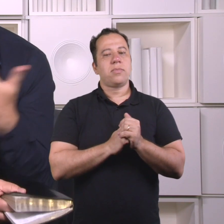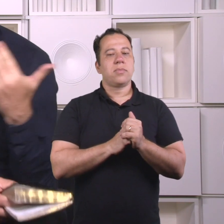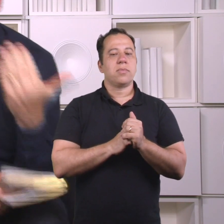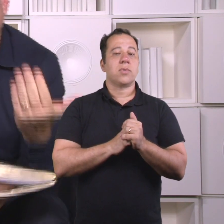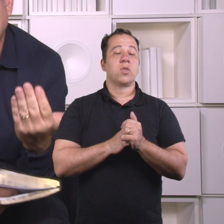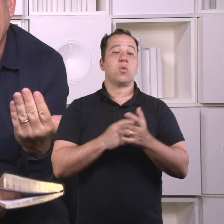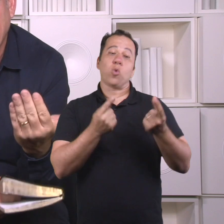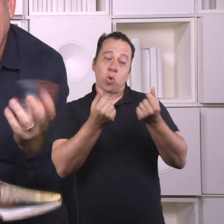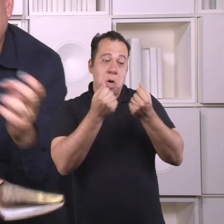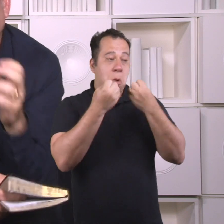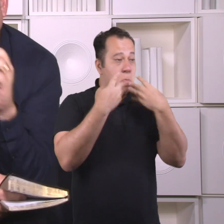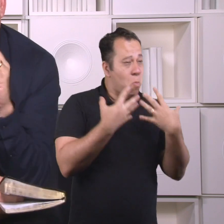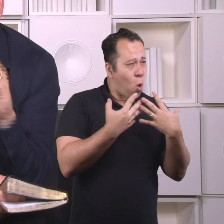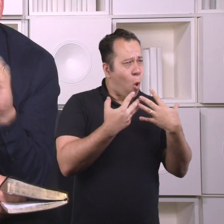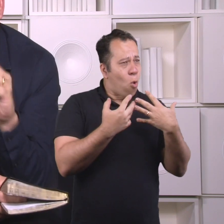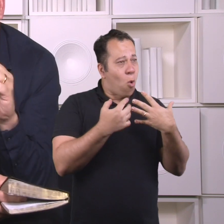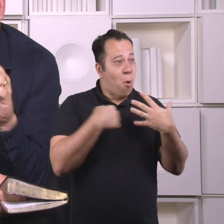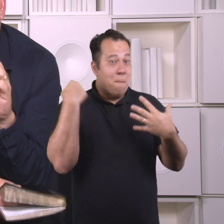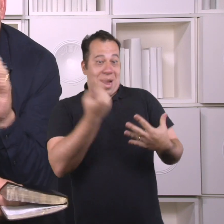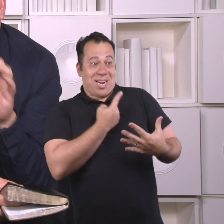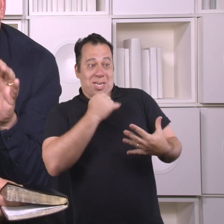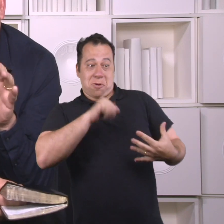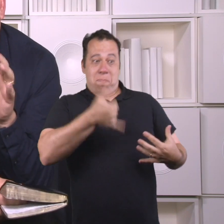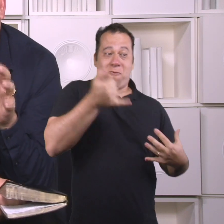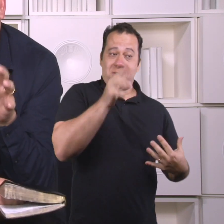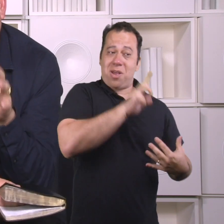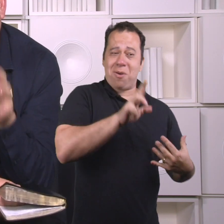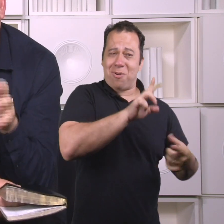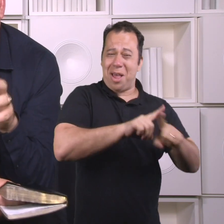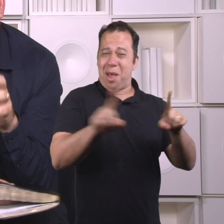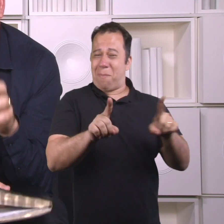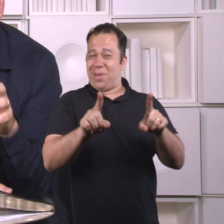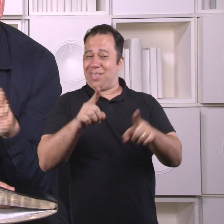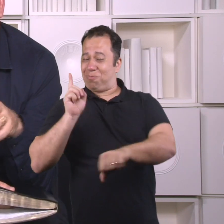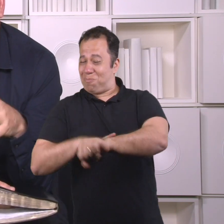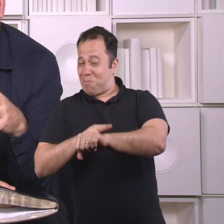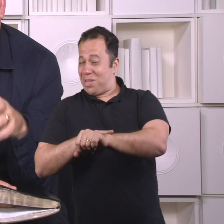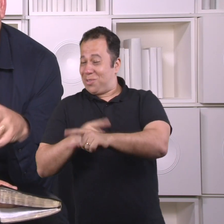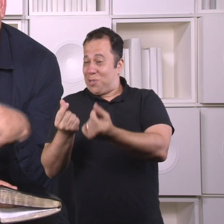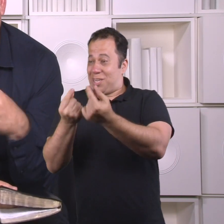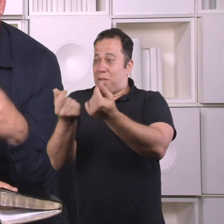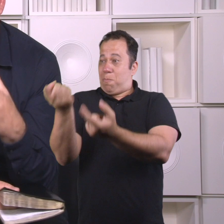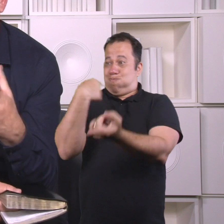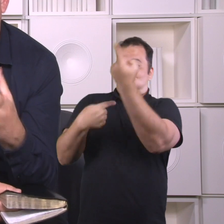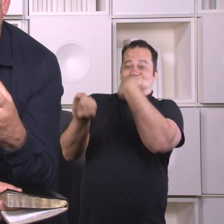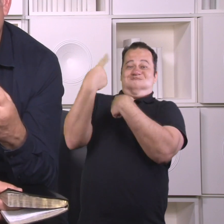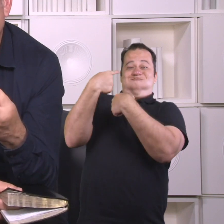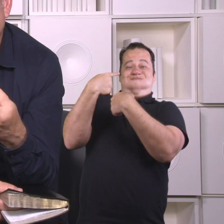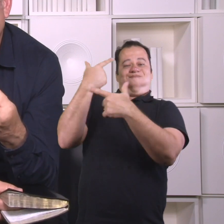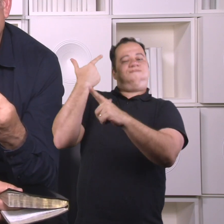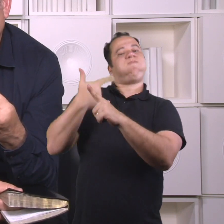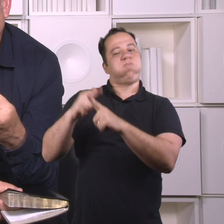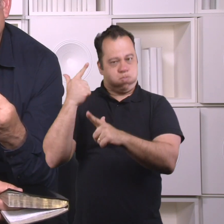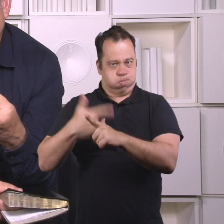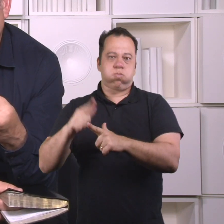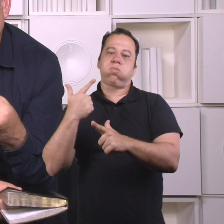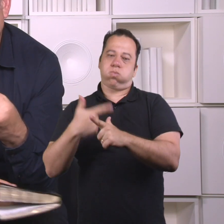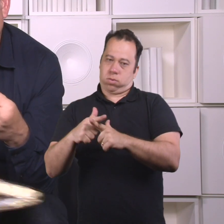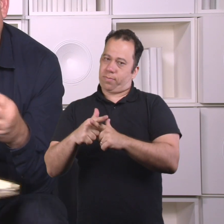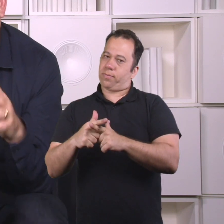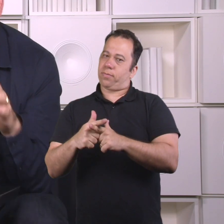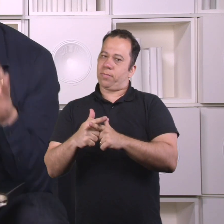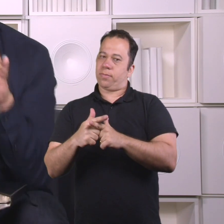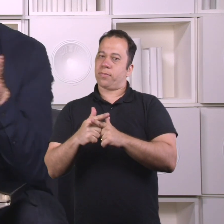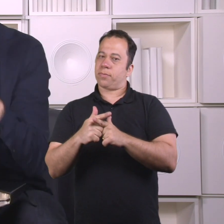e um péssimo patrão. A potestade é isso que tem a capacidade de se tornar dono da gente. E a